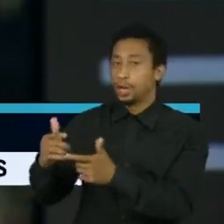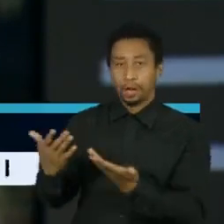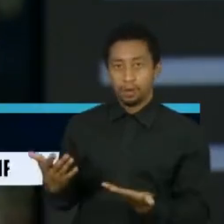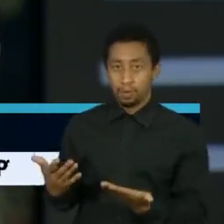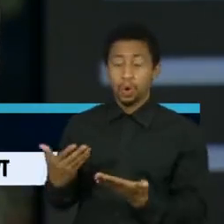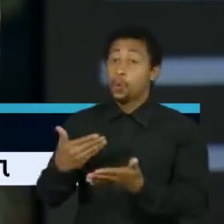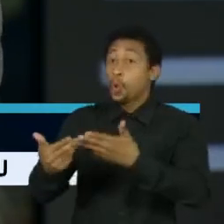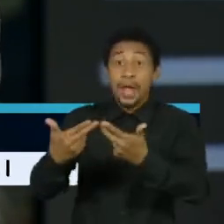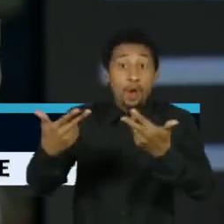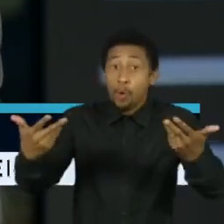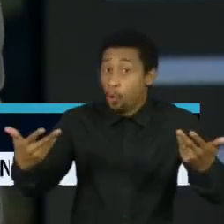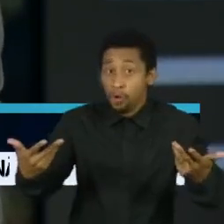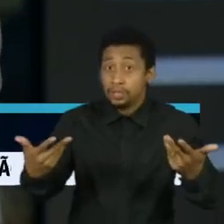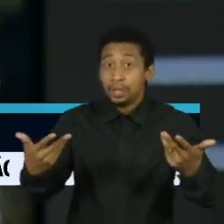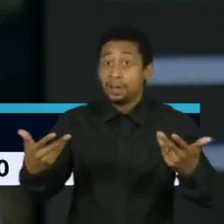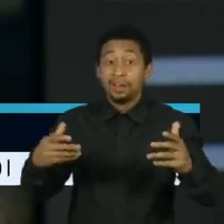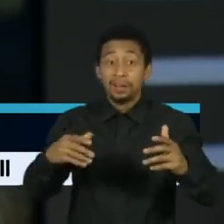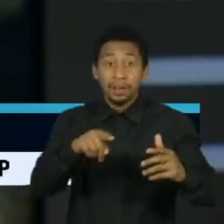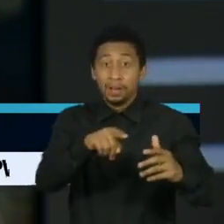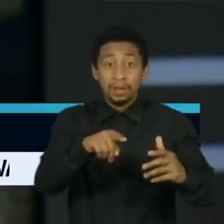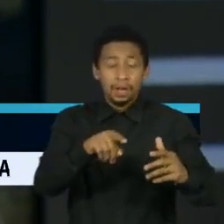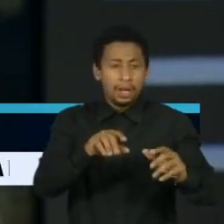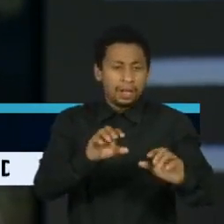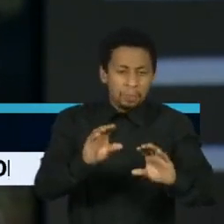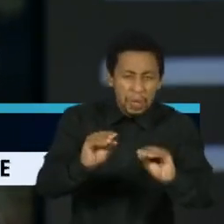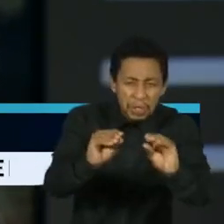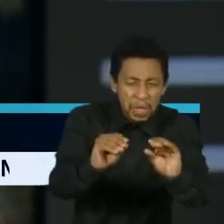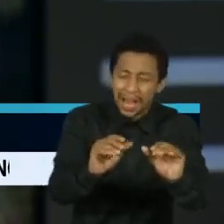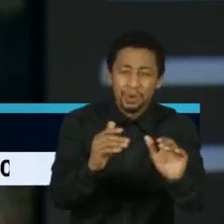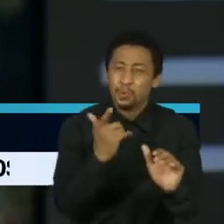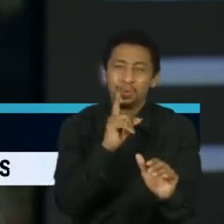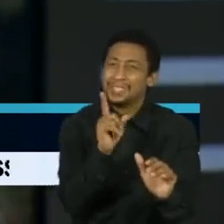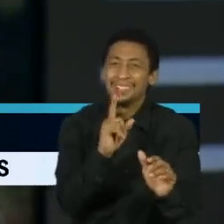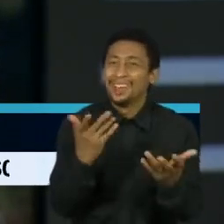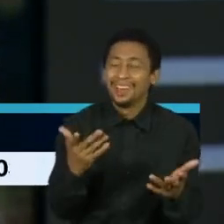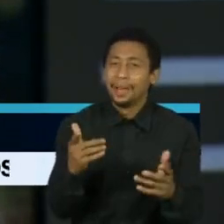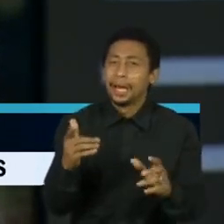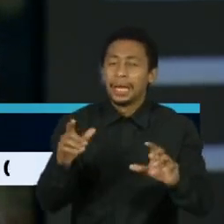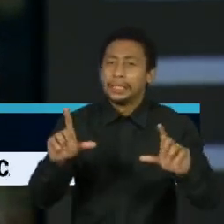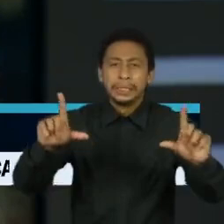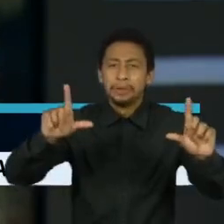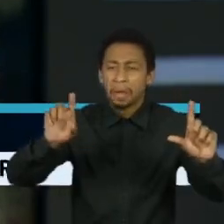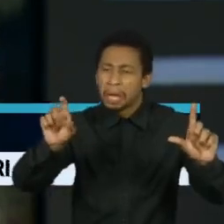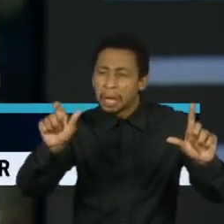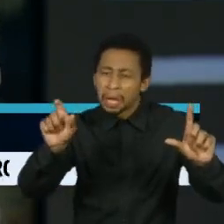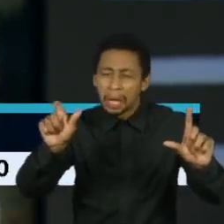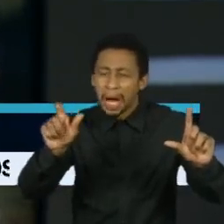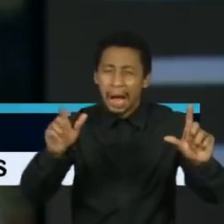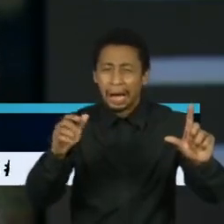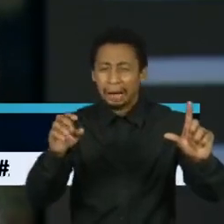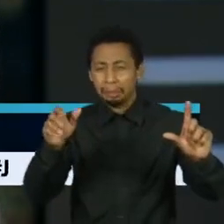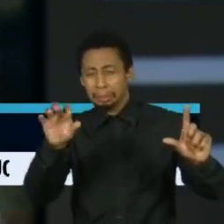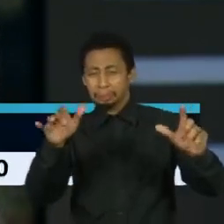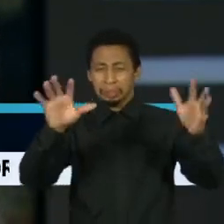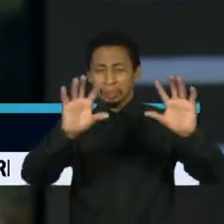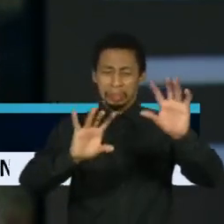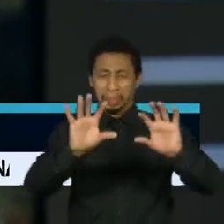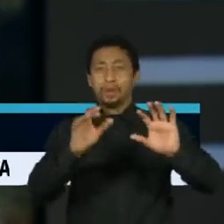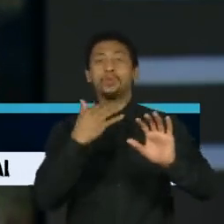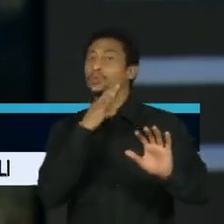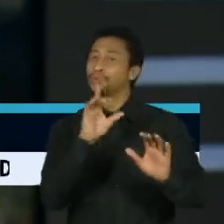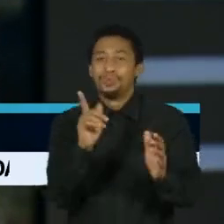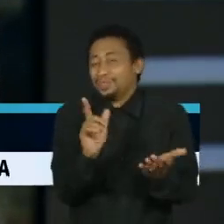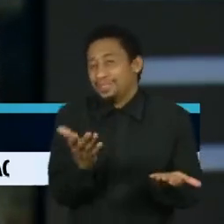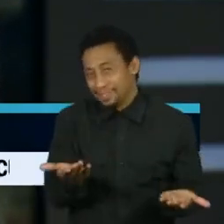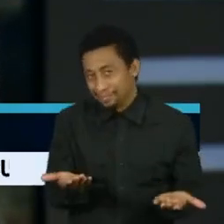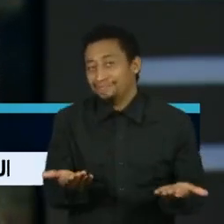parava de funcionar misteriosamente perto dele, porque assim, não sabia lidar com a coisa. Mas é importante de qualquer forma,